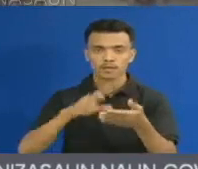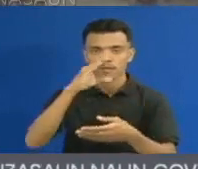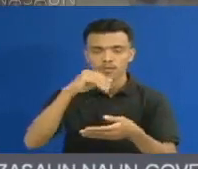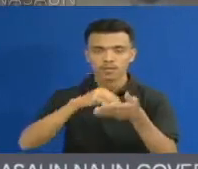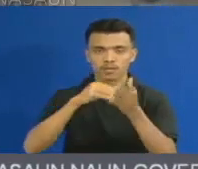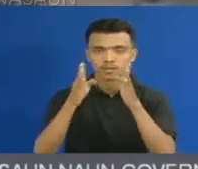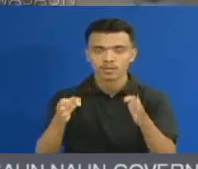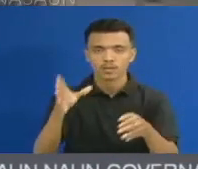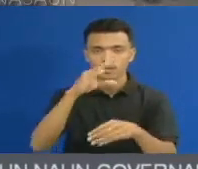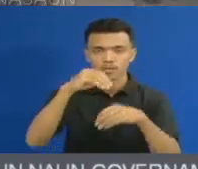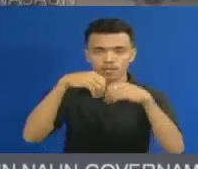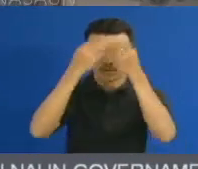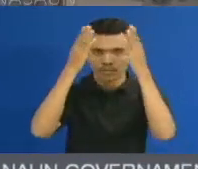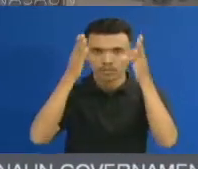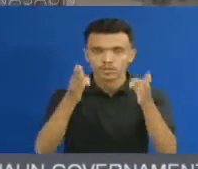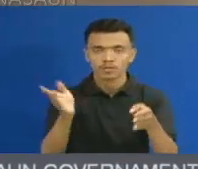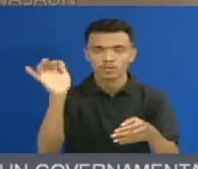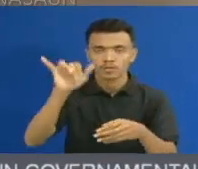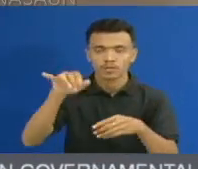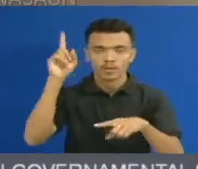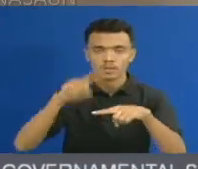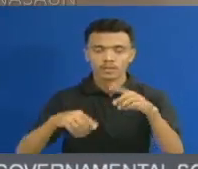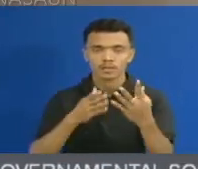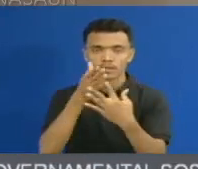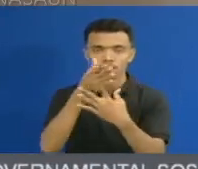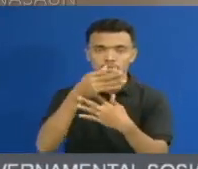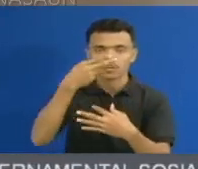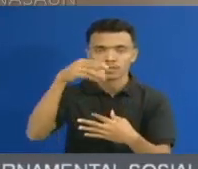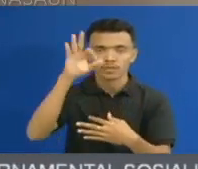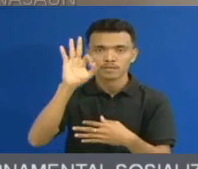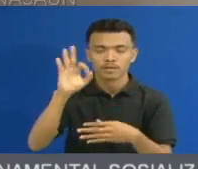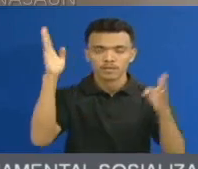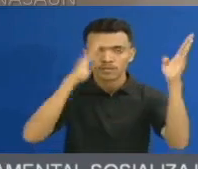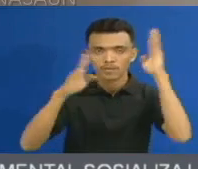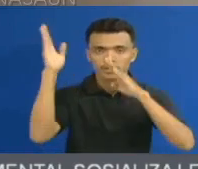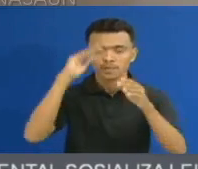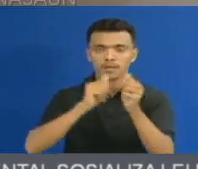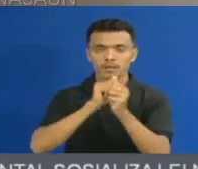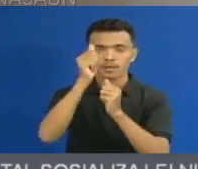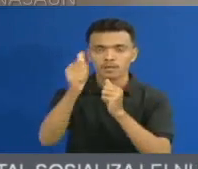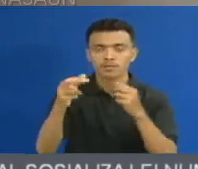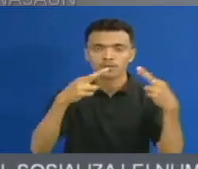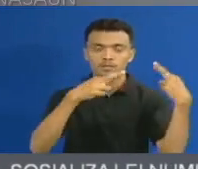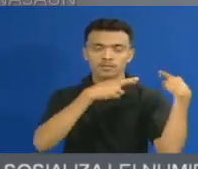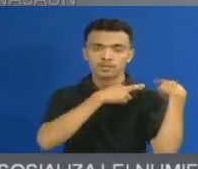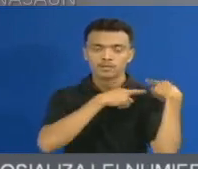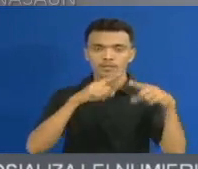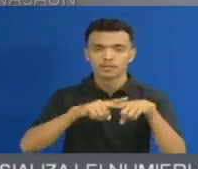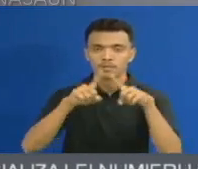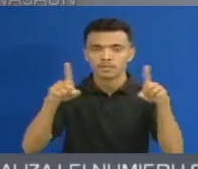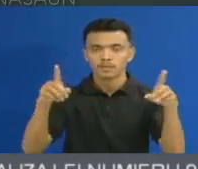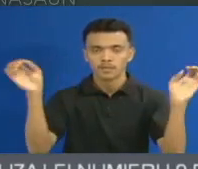no professor Sira, la bele acesso basintina, no problema ne hato ona ba parte relevante, mai bela iha